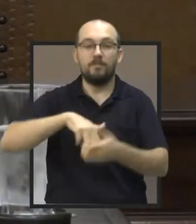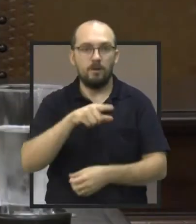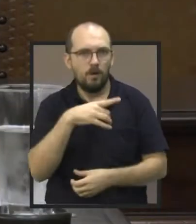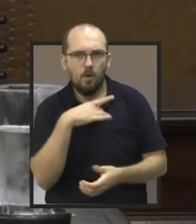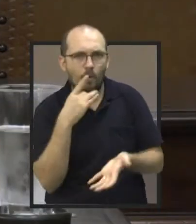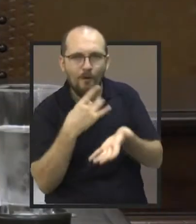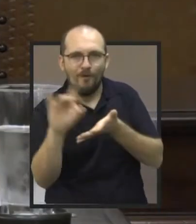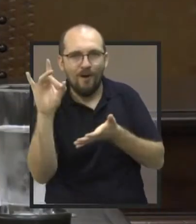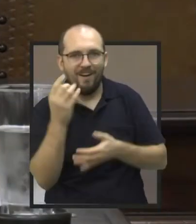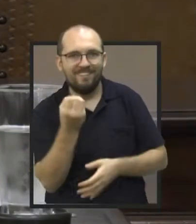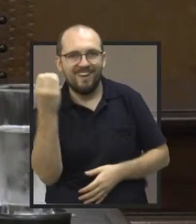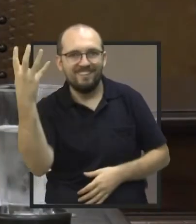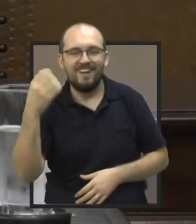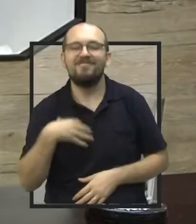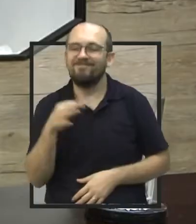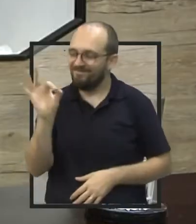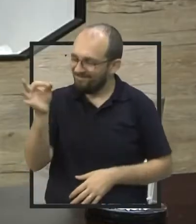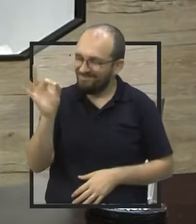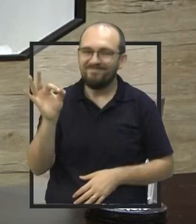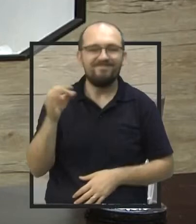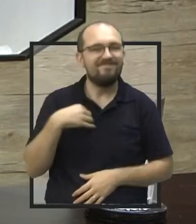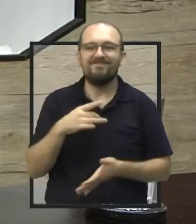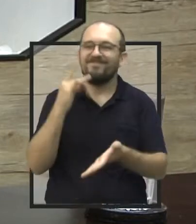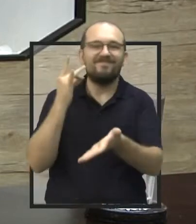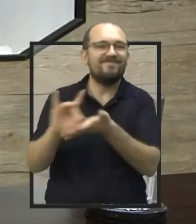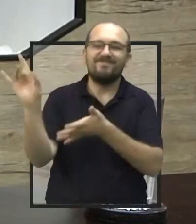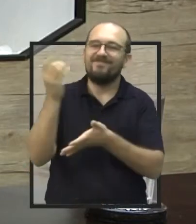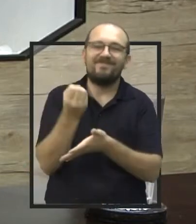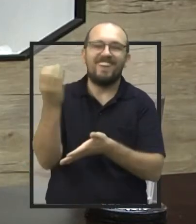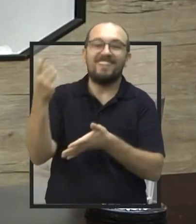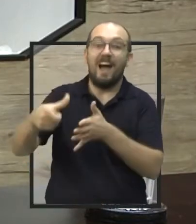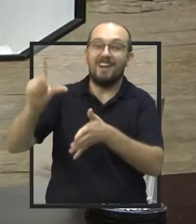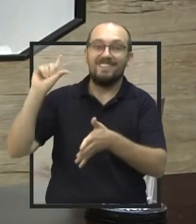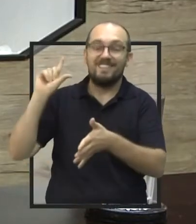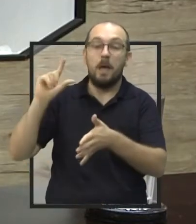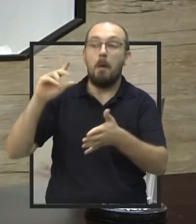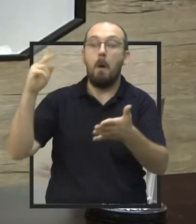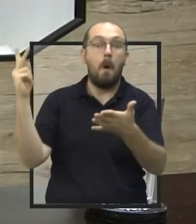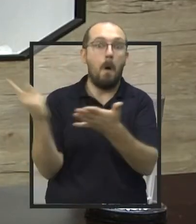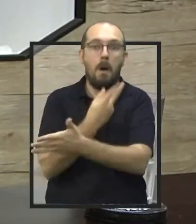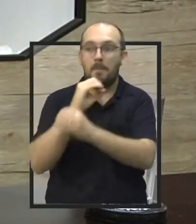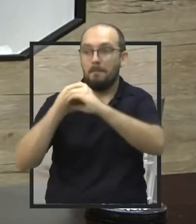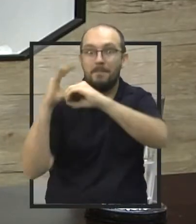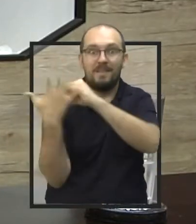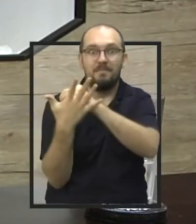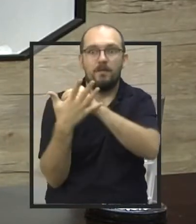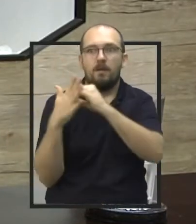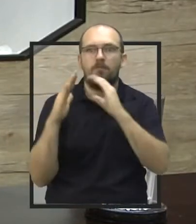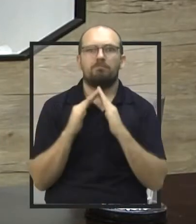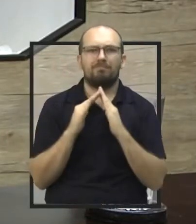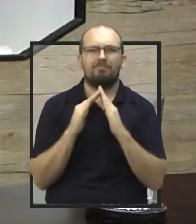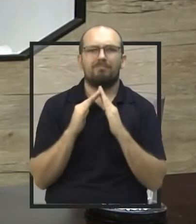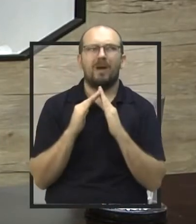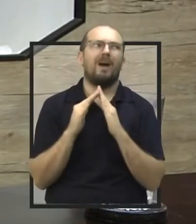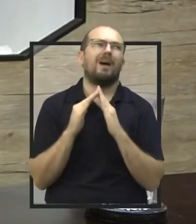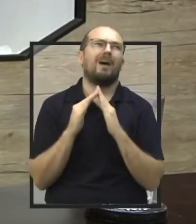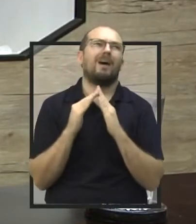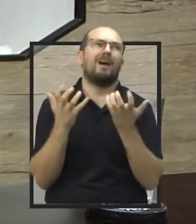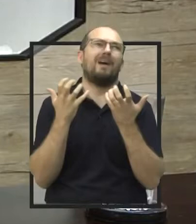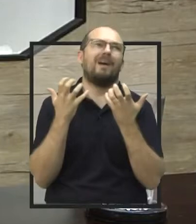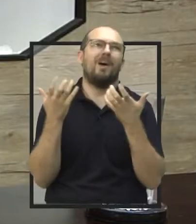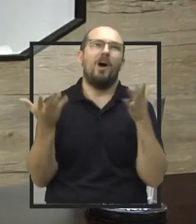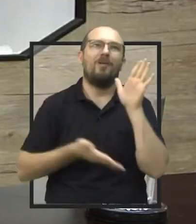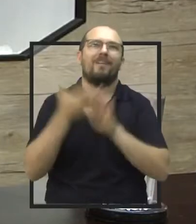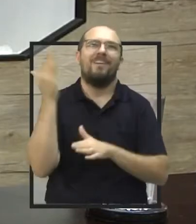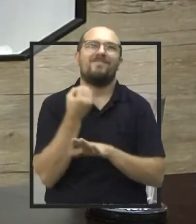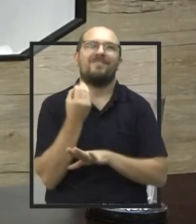reflexão política, já que eu sou historiadora. Então, eu escrevi o livro antes do Bolsonaro chegar no poder, por exemplo. Então, estava toda